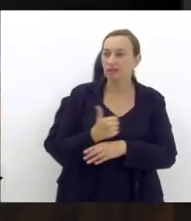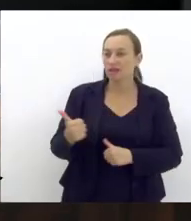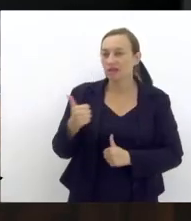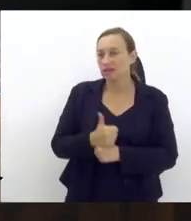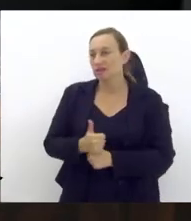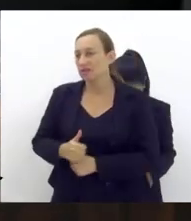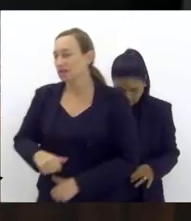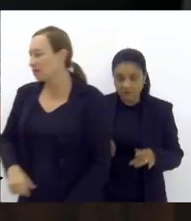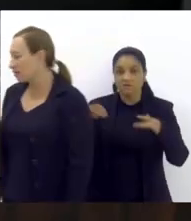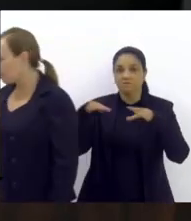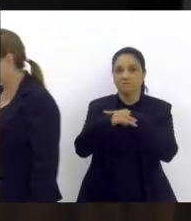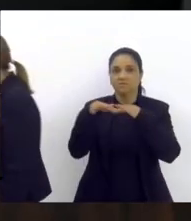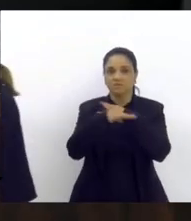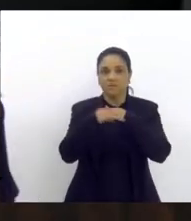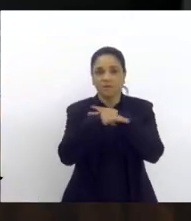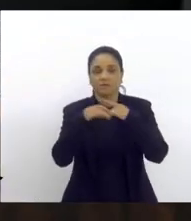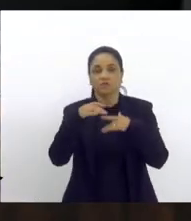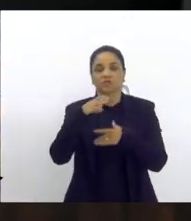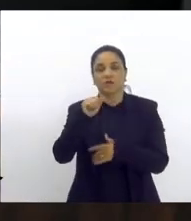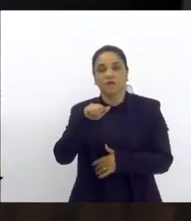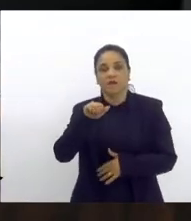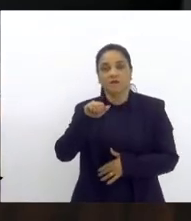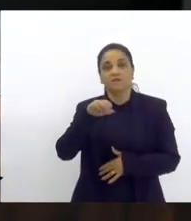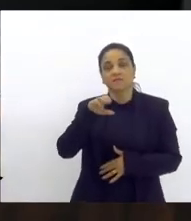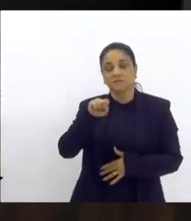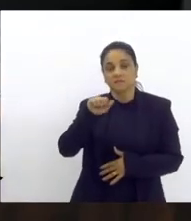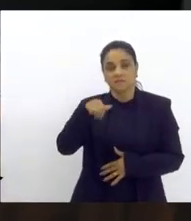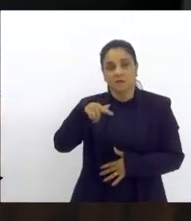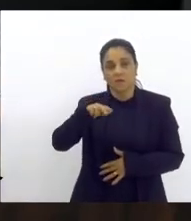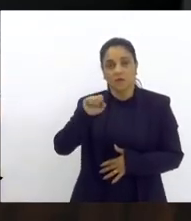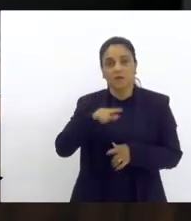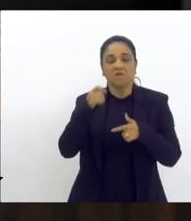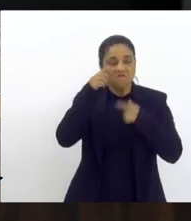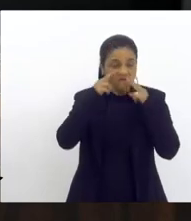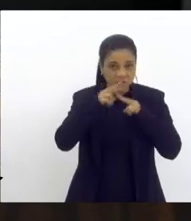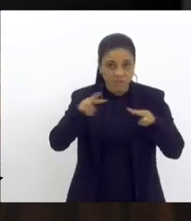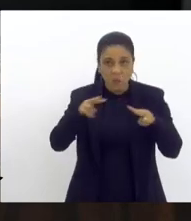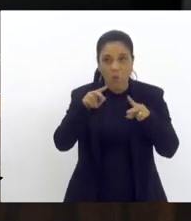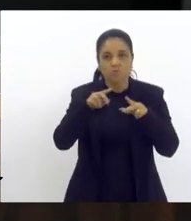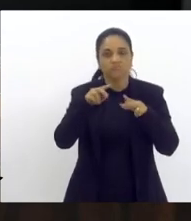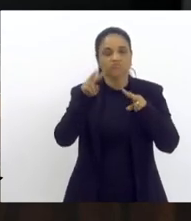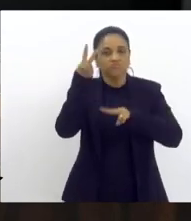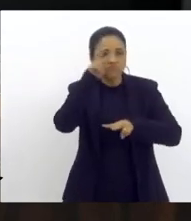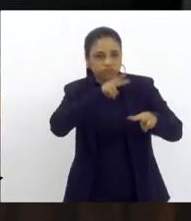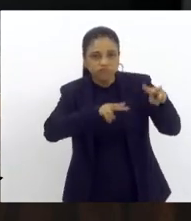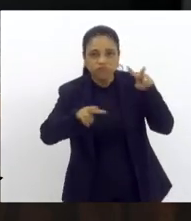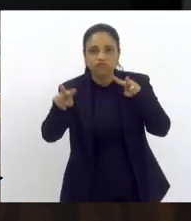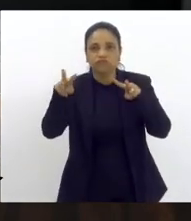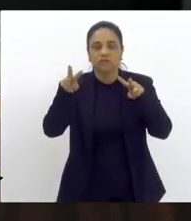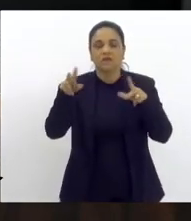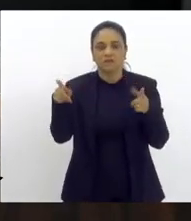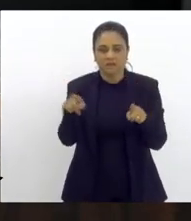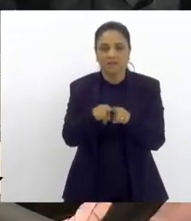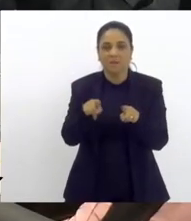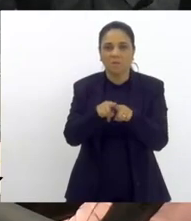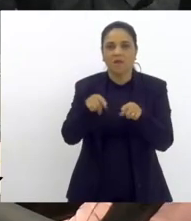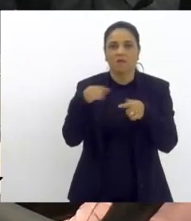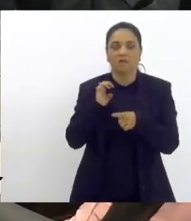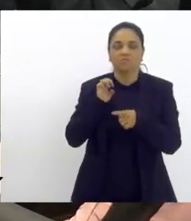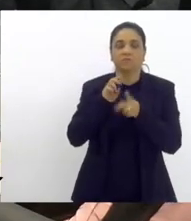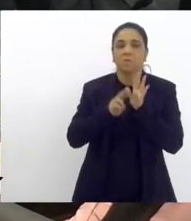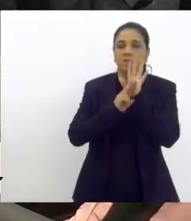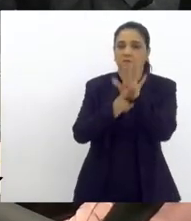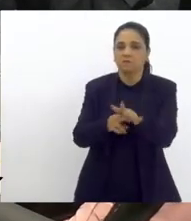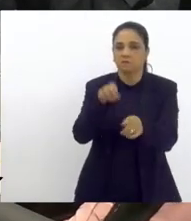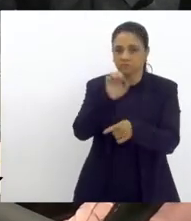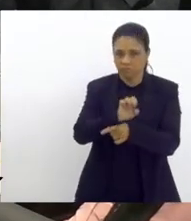uma visão muito Ampla e hoje deputada que representando o nosso Estado do Rio de Janeiro né pode falar Renato por